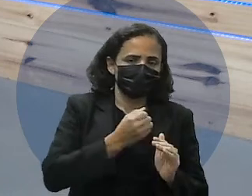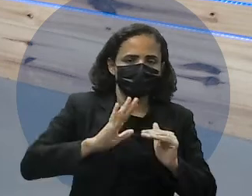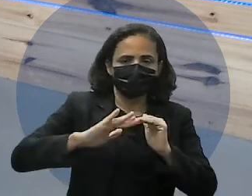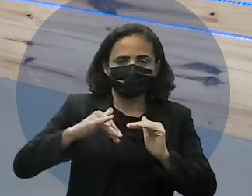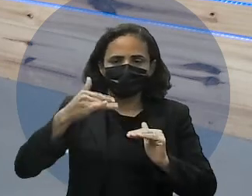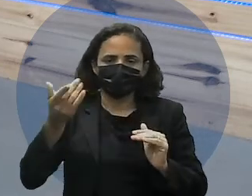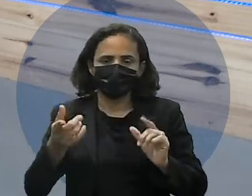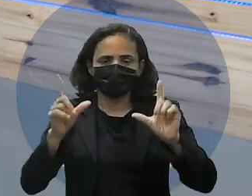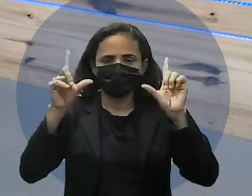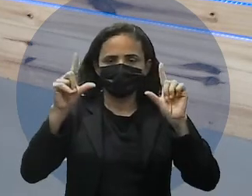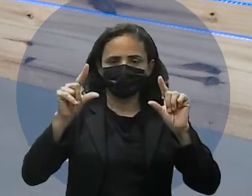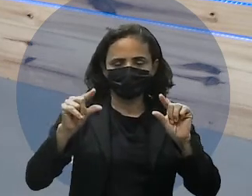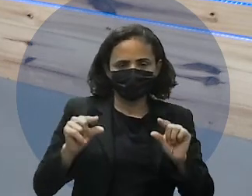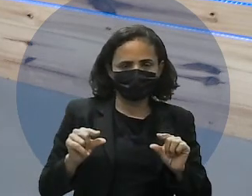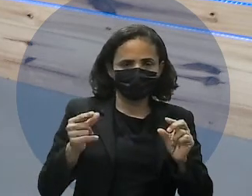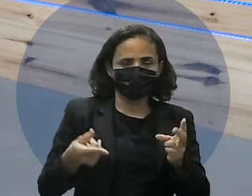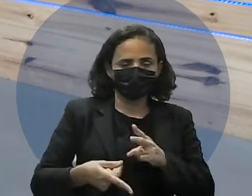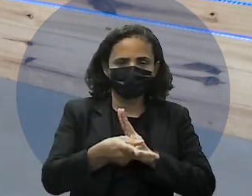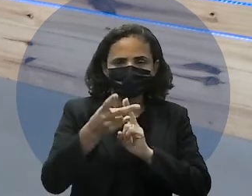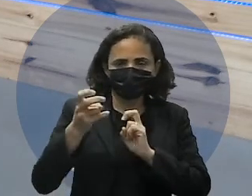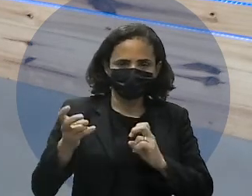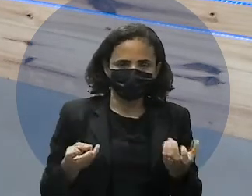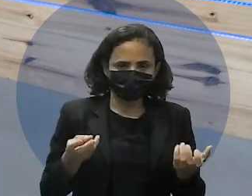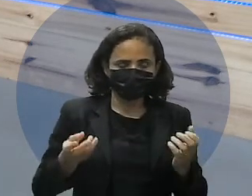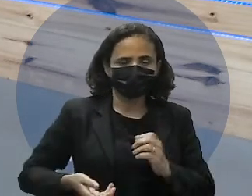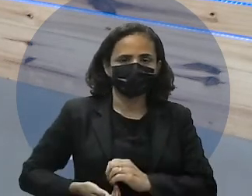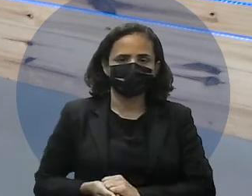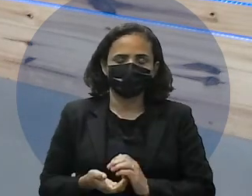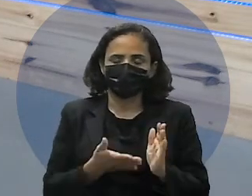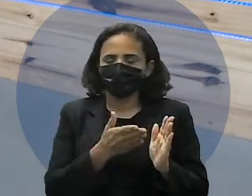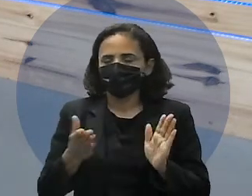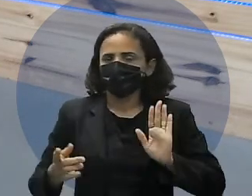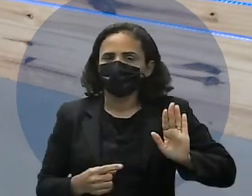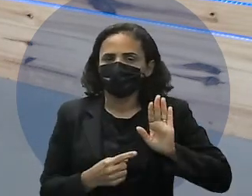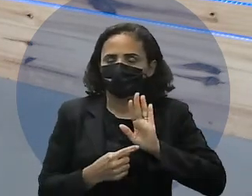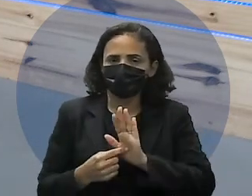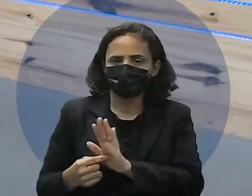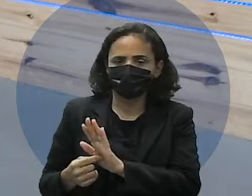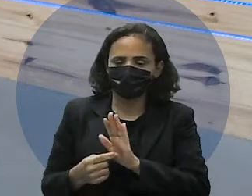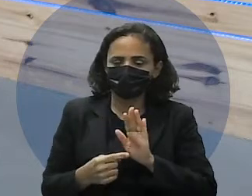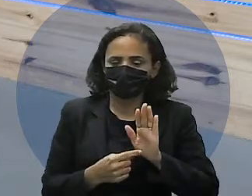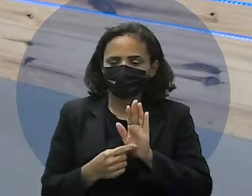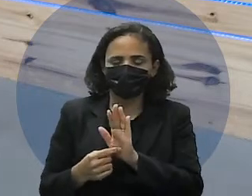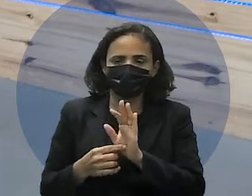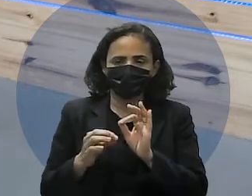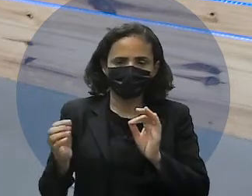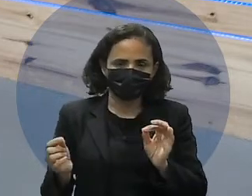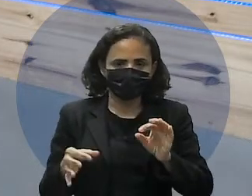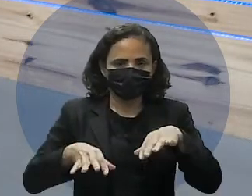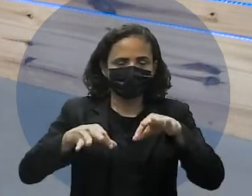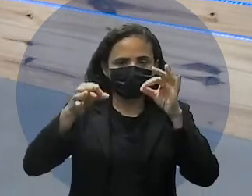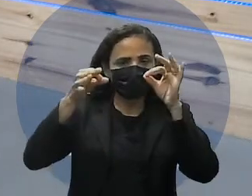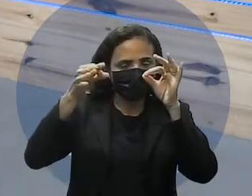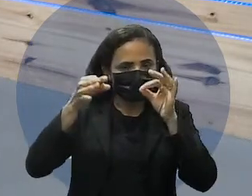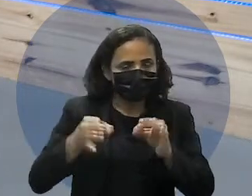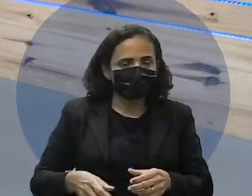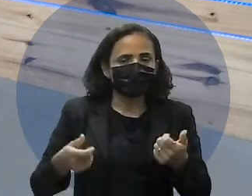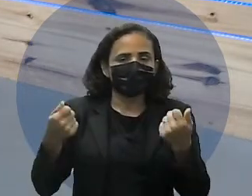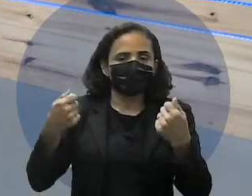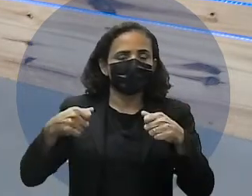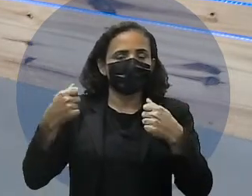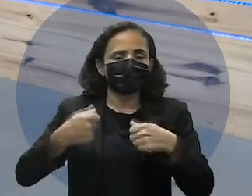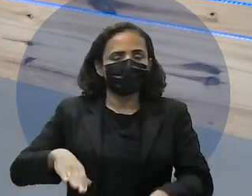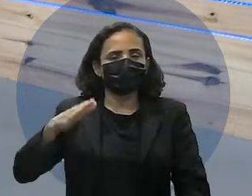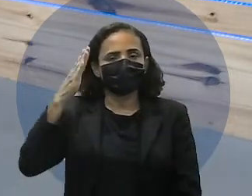vai reduzir. Percebeste? Então, além de apresentar grandezas coerentes, temos que